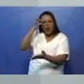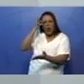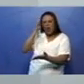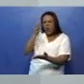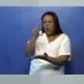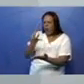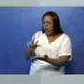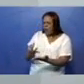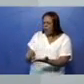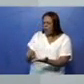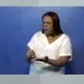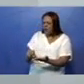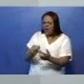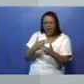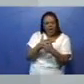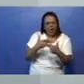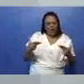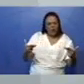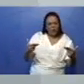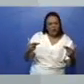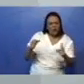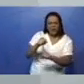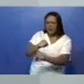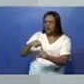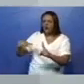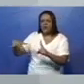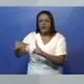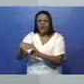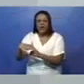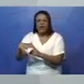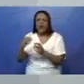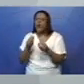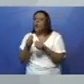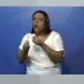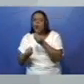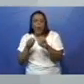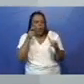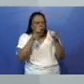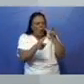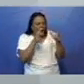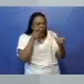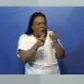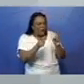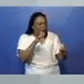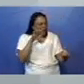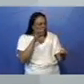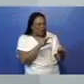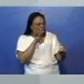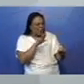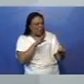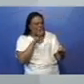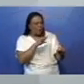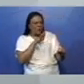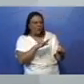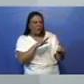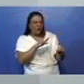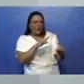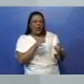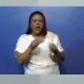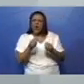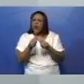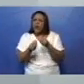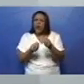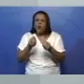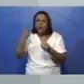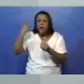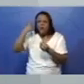alguns elementos da sociedade que os criou. Então, observando aí os mitos, nós conseguimos entender um pouco do jeito de